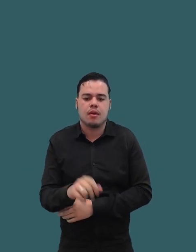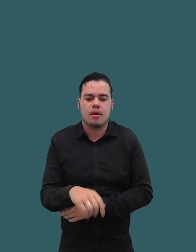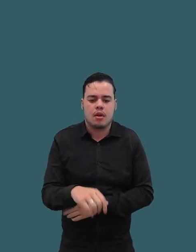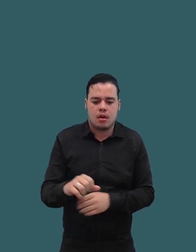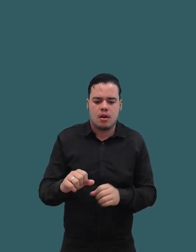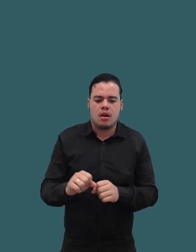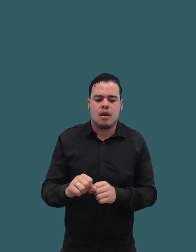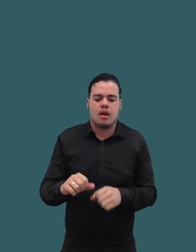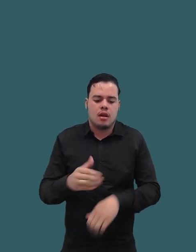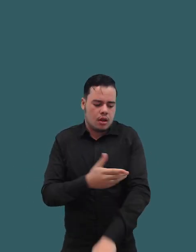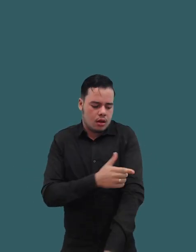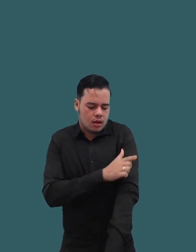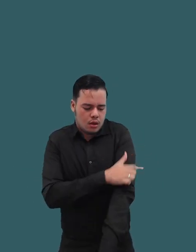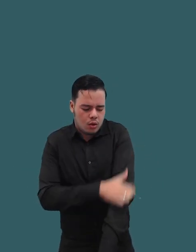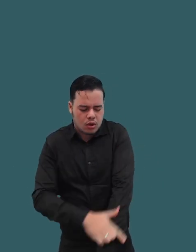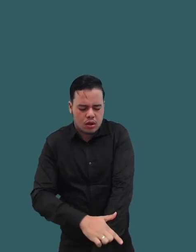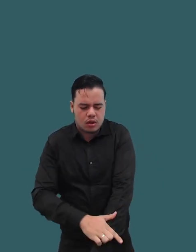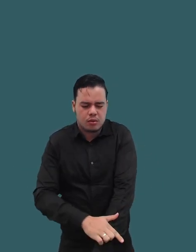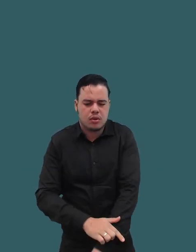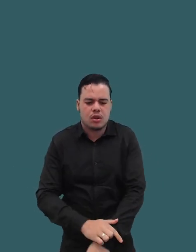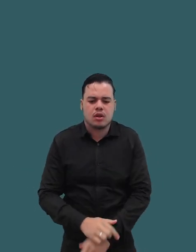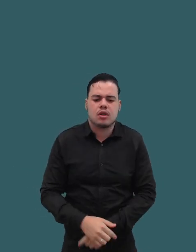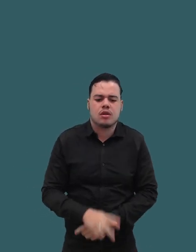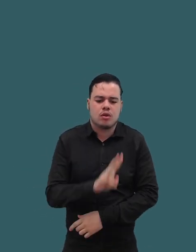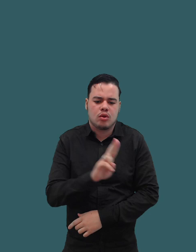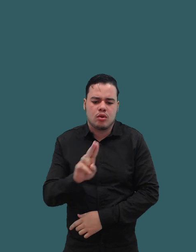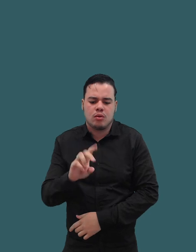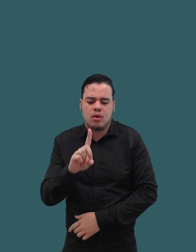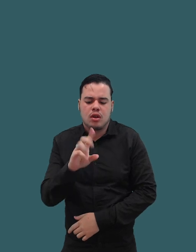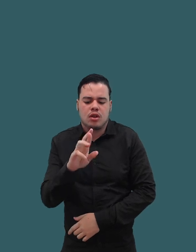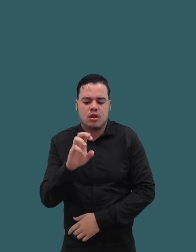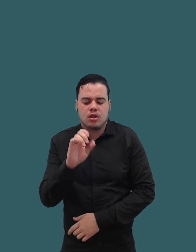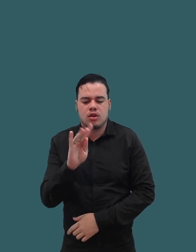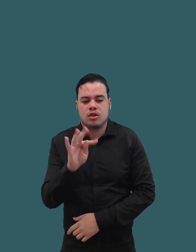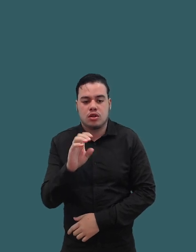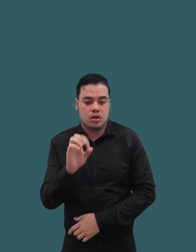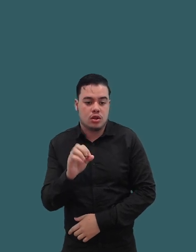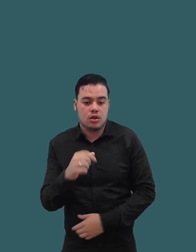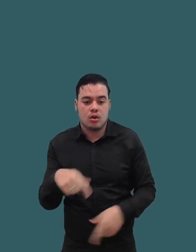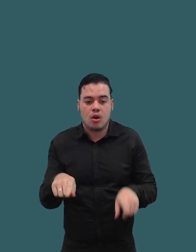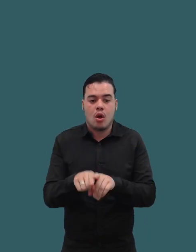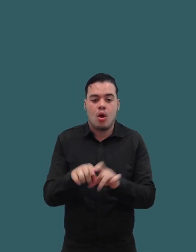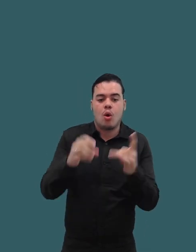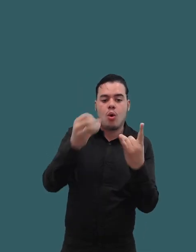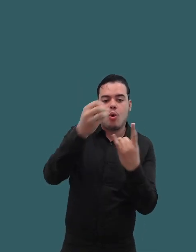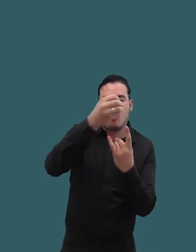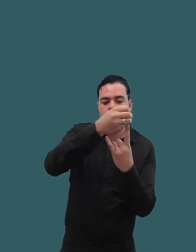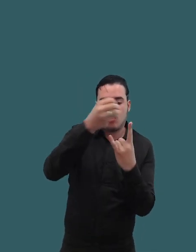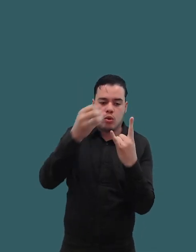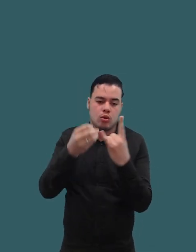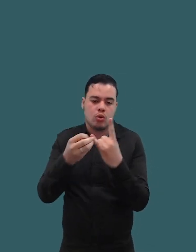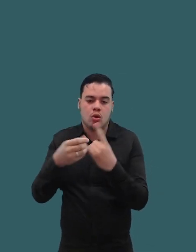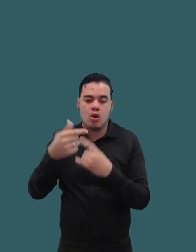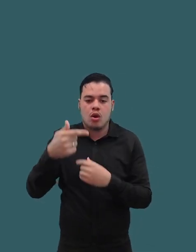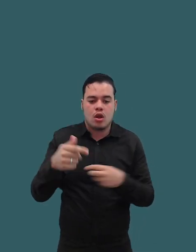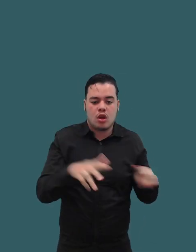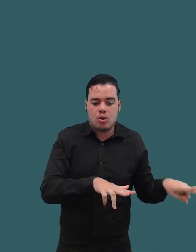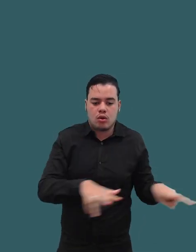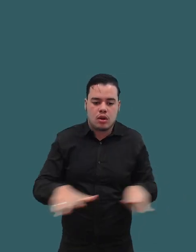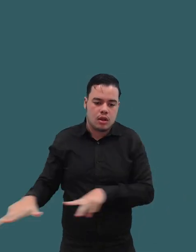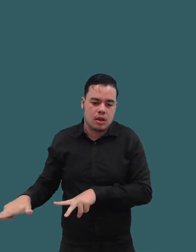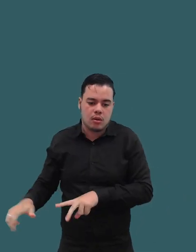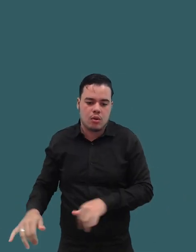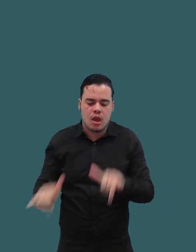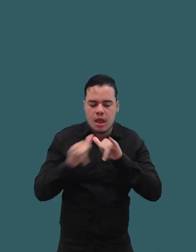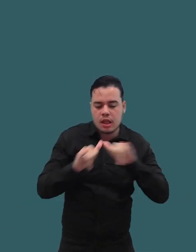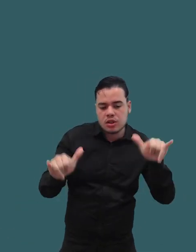letras brancas, do lado esquerdo e direito. Logo, Fiocruz. Segunda semana de divulgação